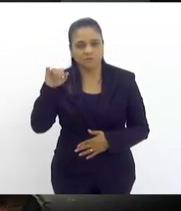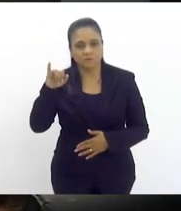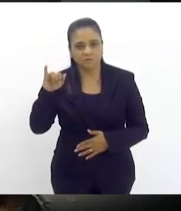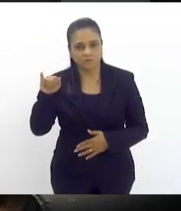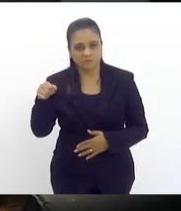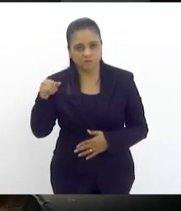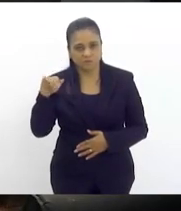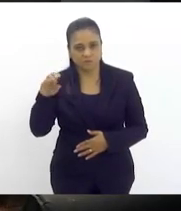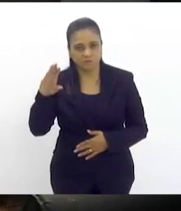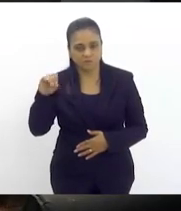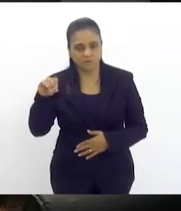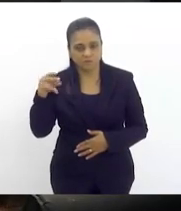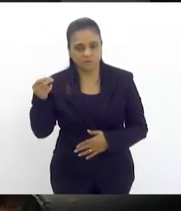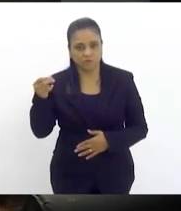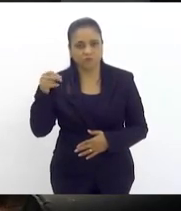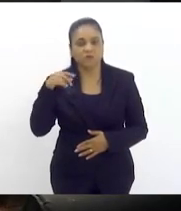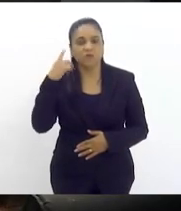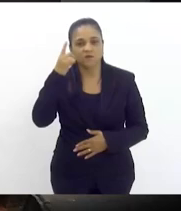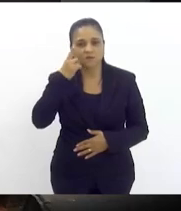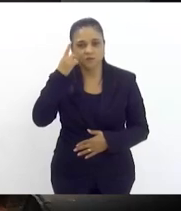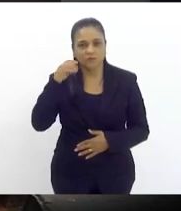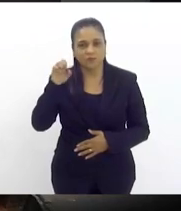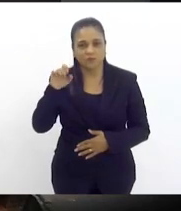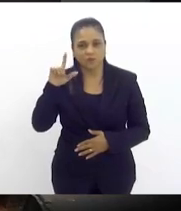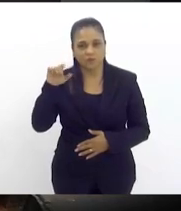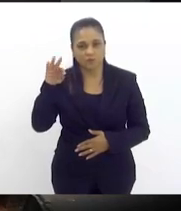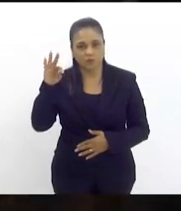Deputado Elton Cristo.